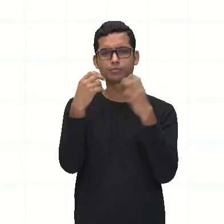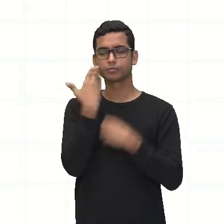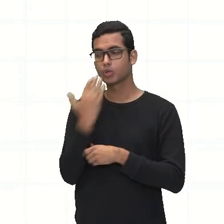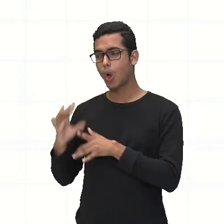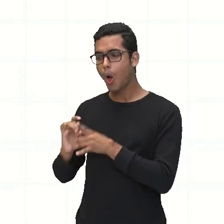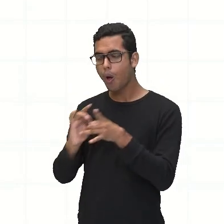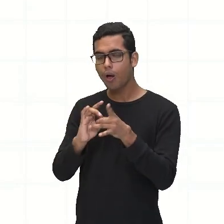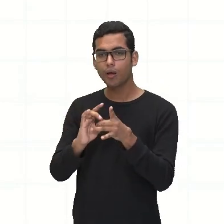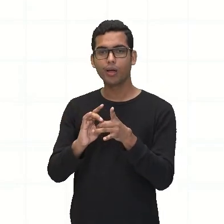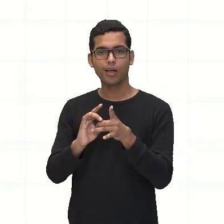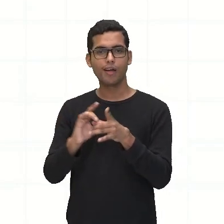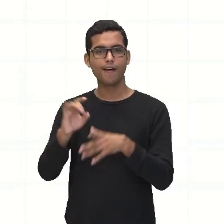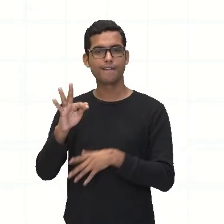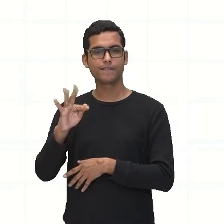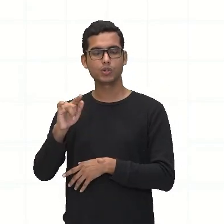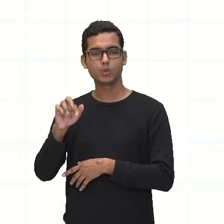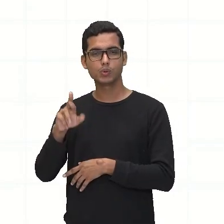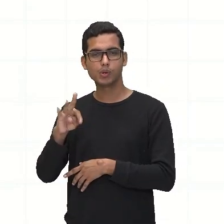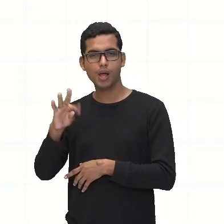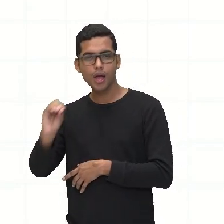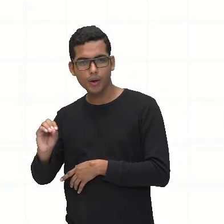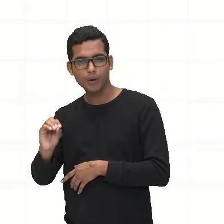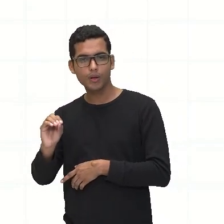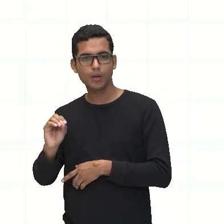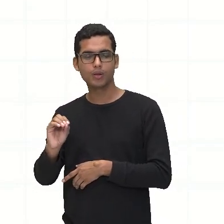sentido figurado, o sentido